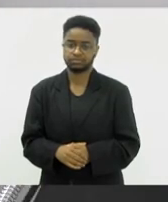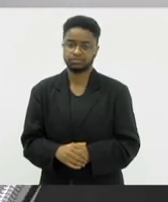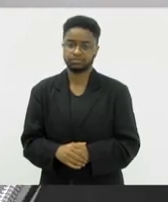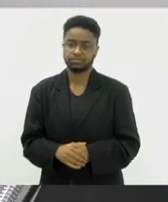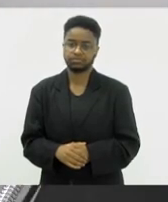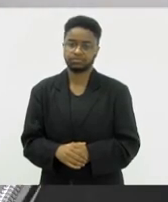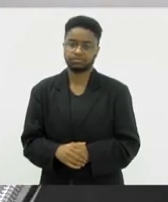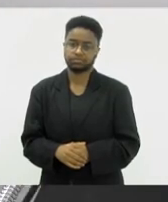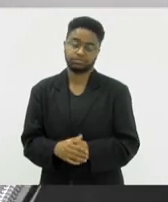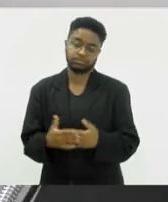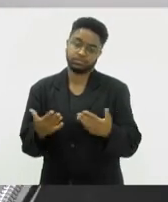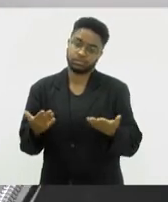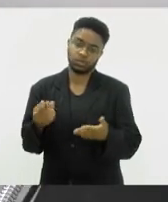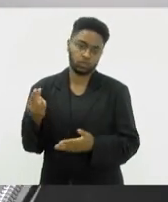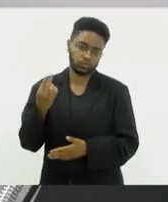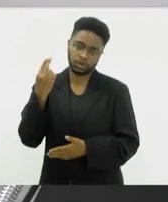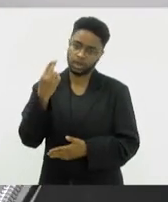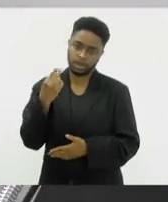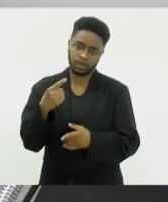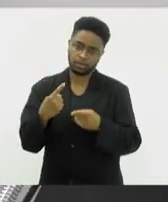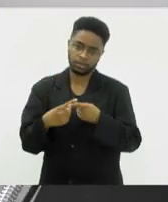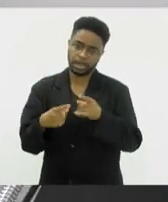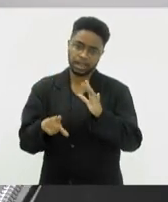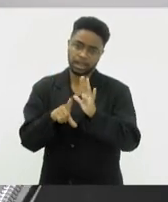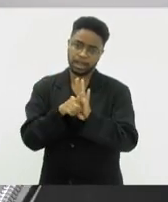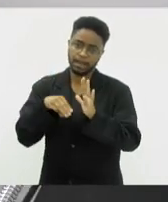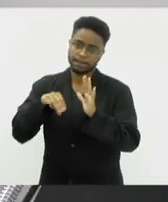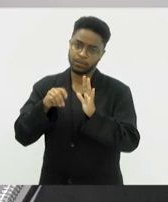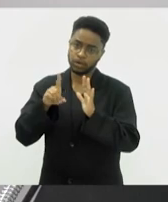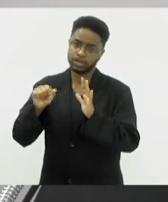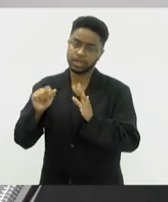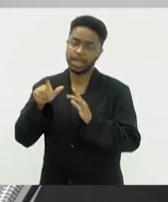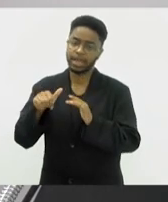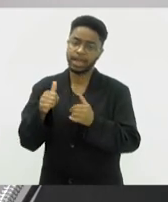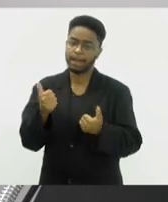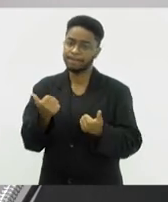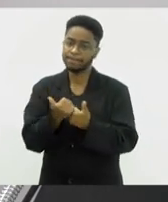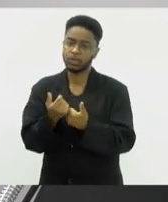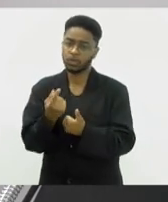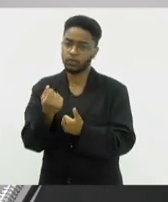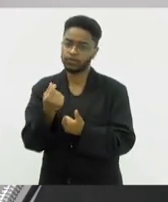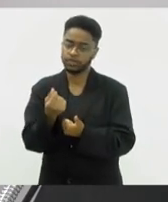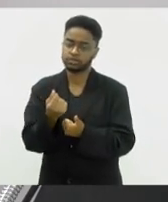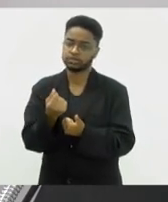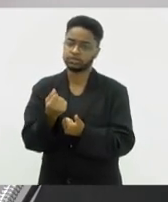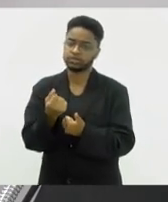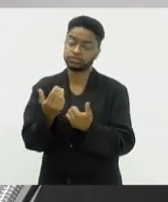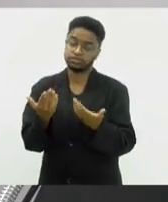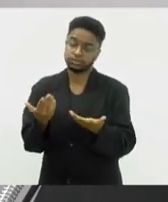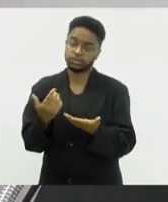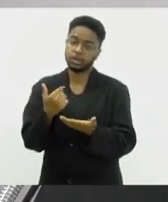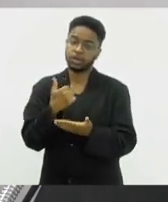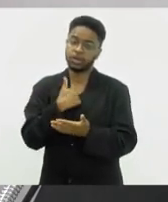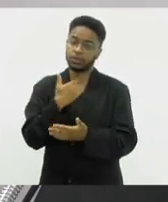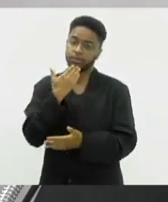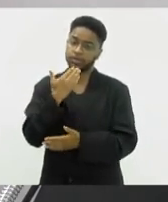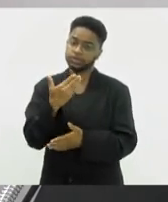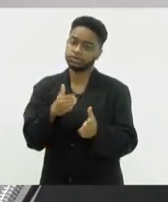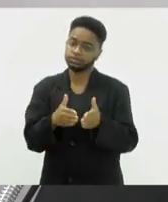Pode ser por emenda, né? Não, tem. A lei da moda é de incentivo fiscal. Então, vou pedir vista por uma